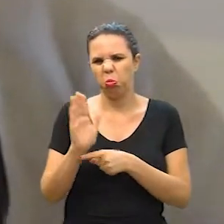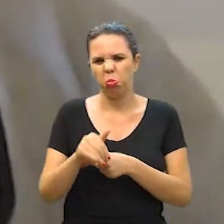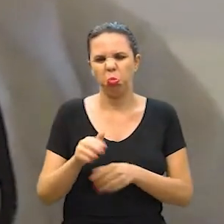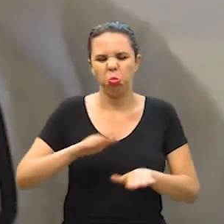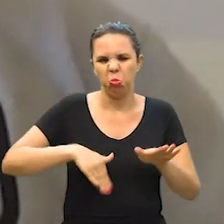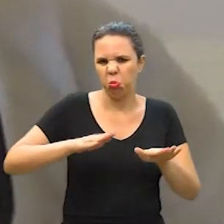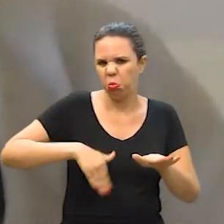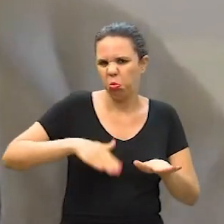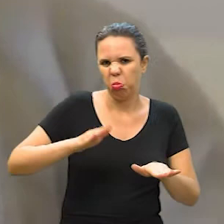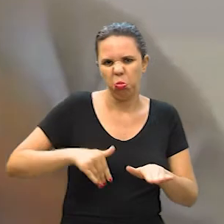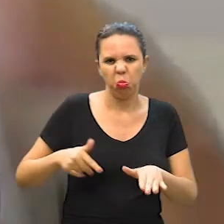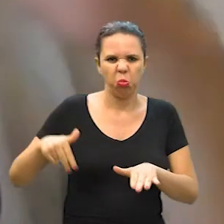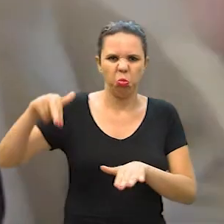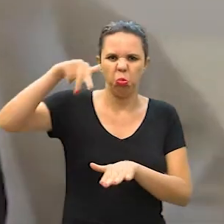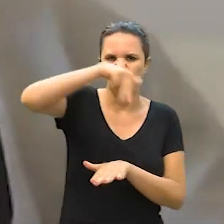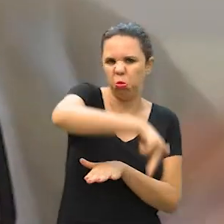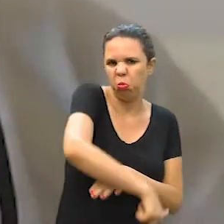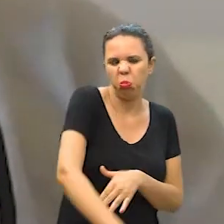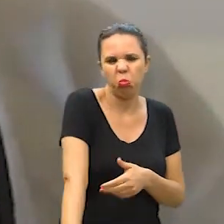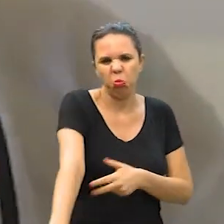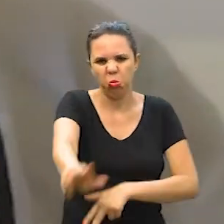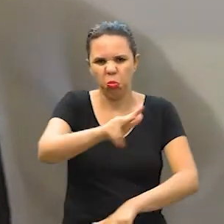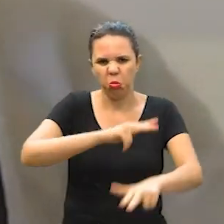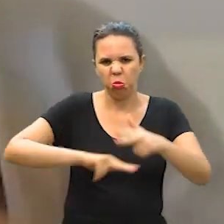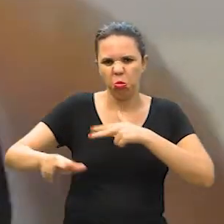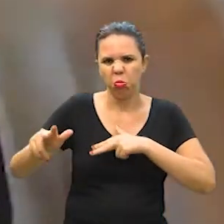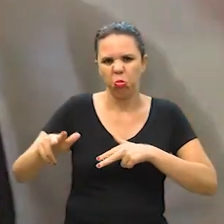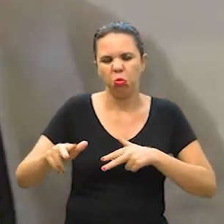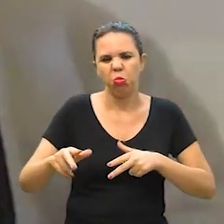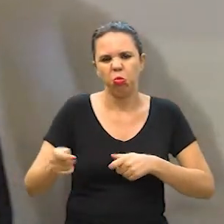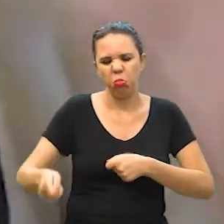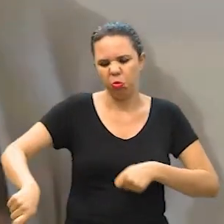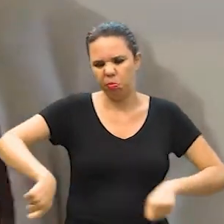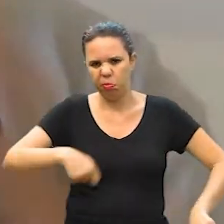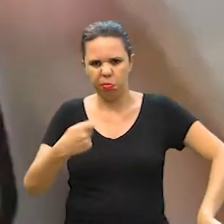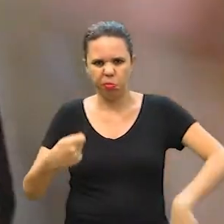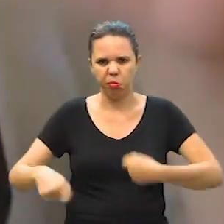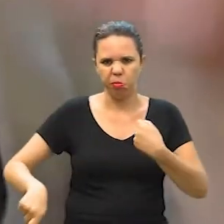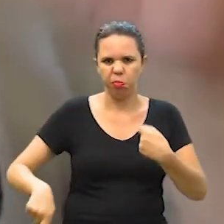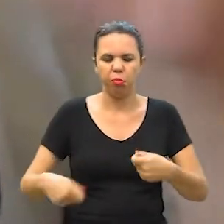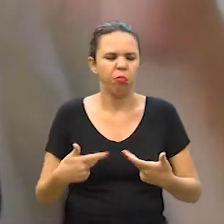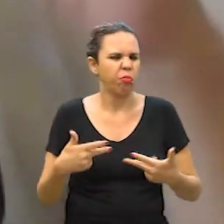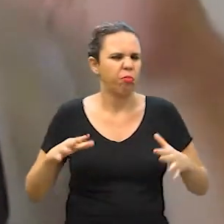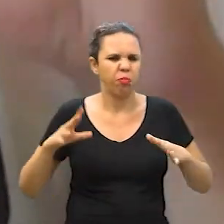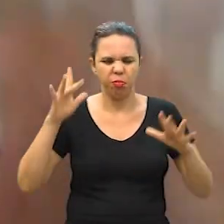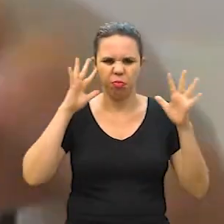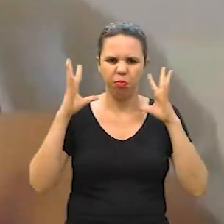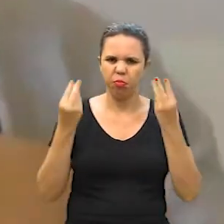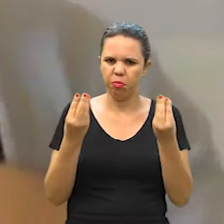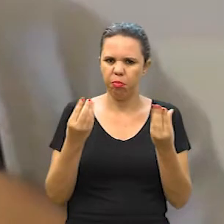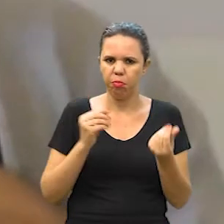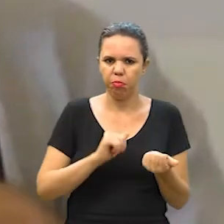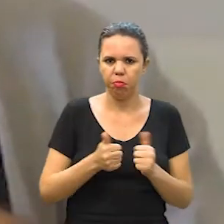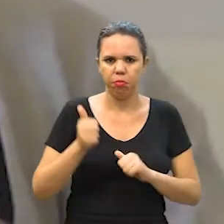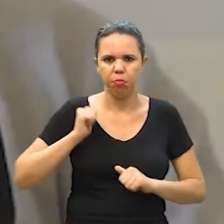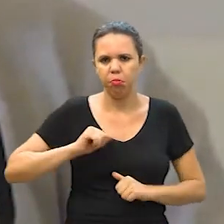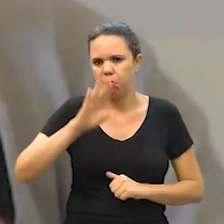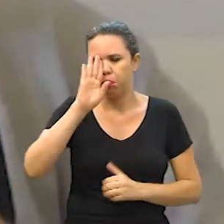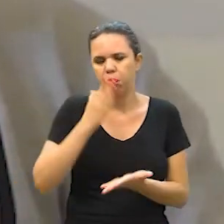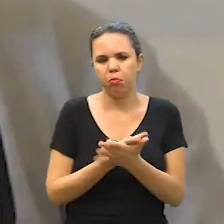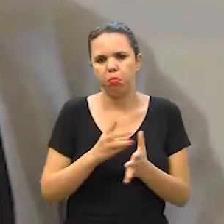natação, salto ornamental, judô, esgrima, tênis. O que imaginar, tem bolsa de